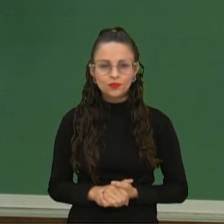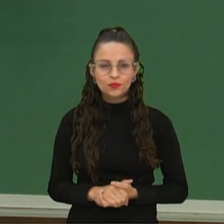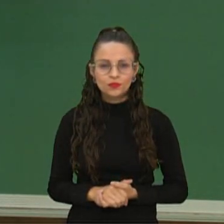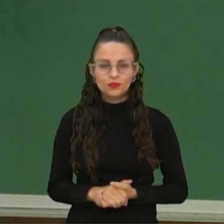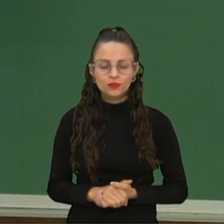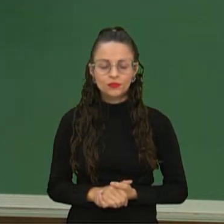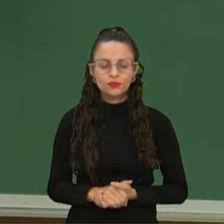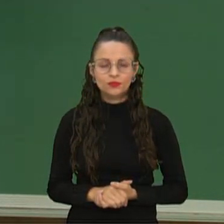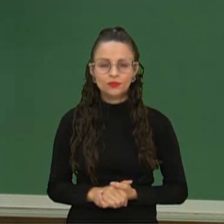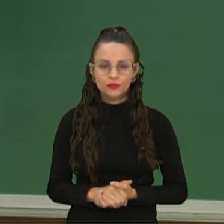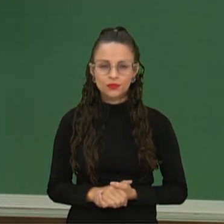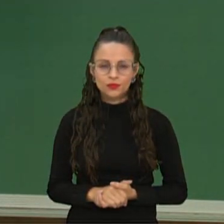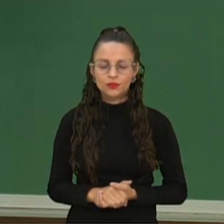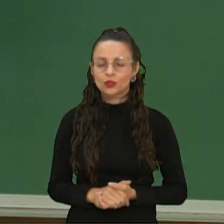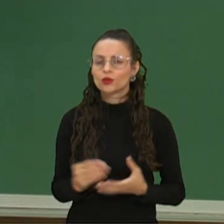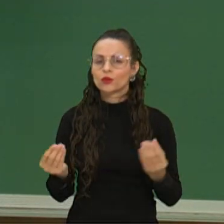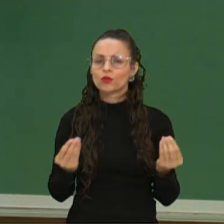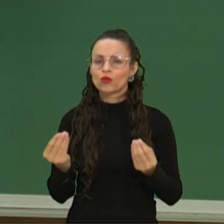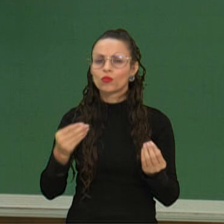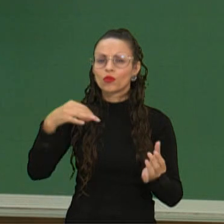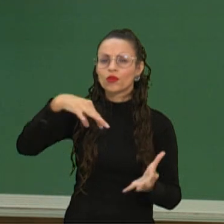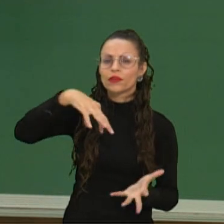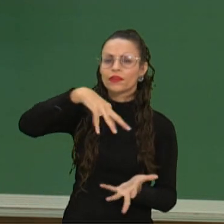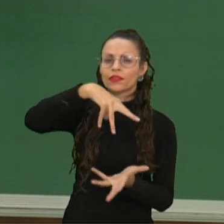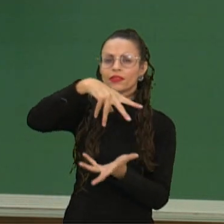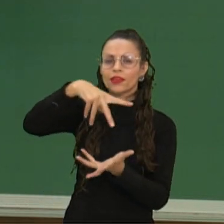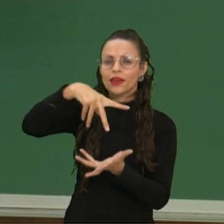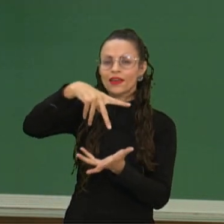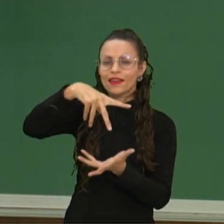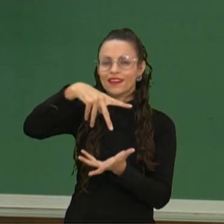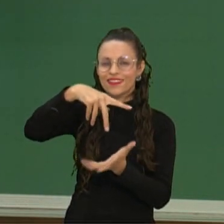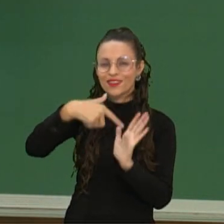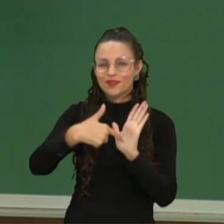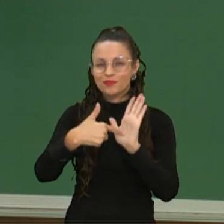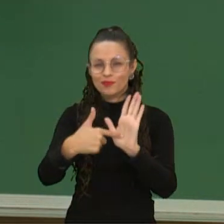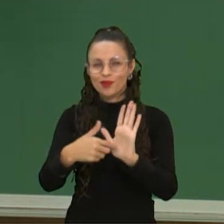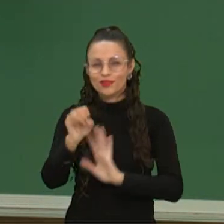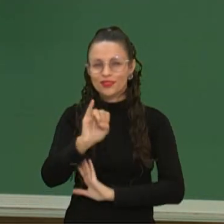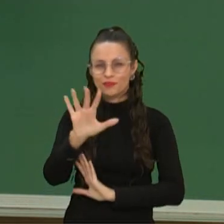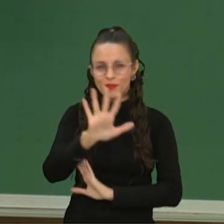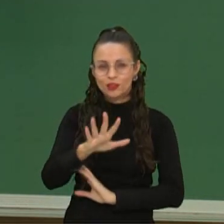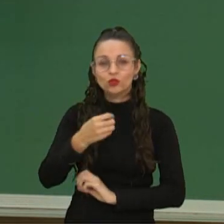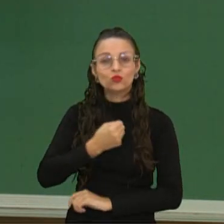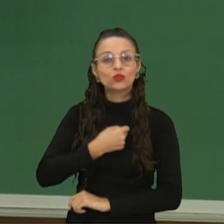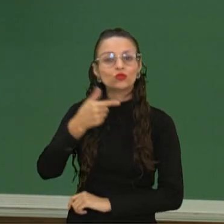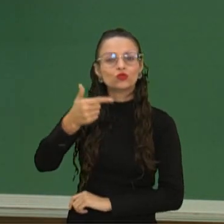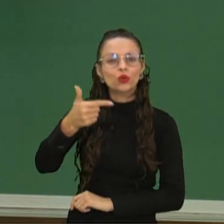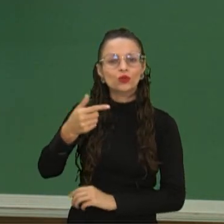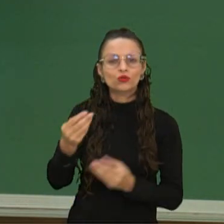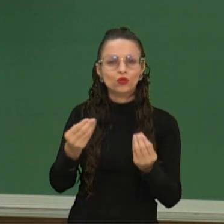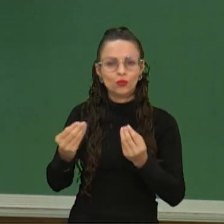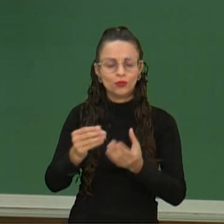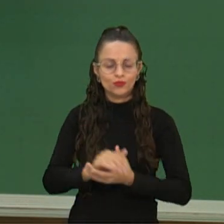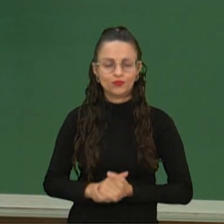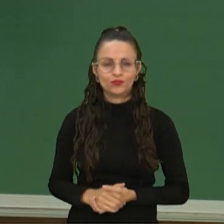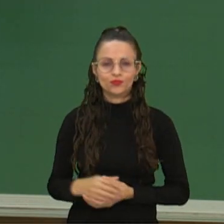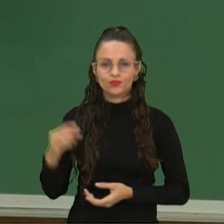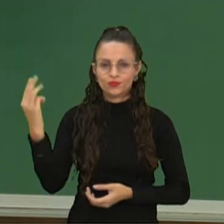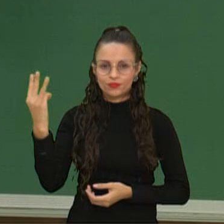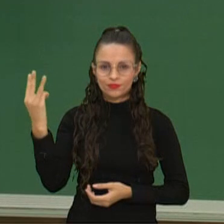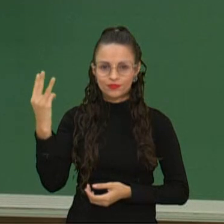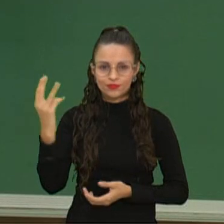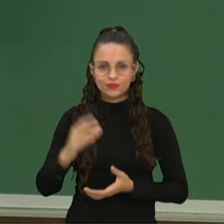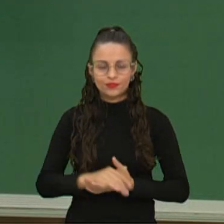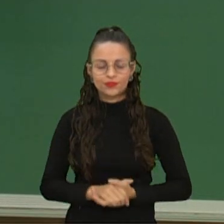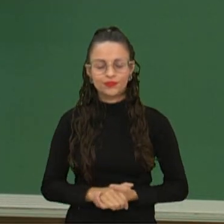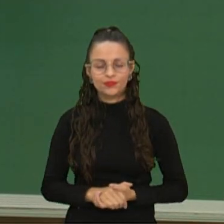ad 2? Como que a Terra está sendo representada no anúncio número 2? And number 3.